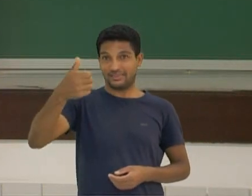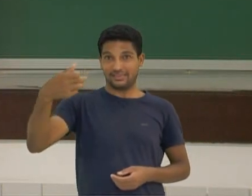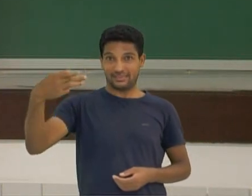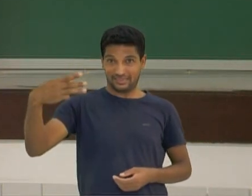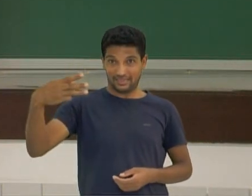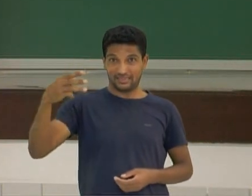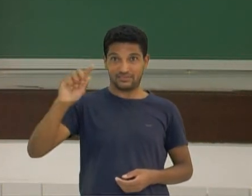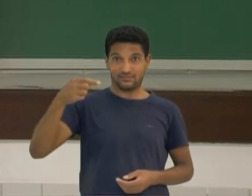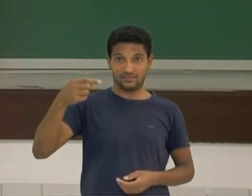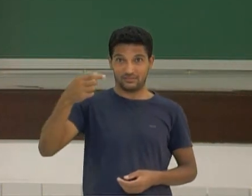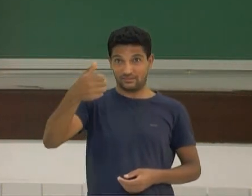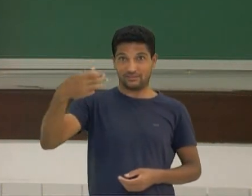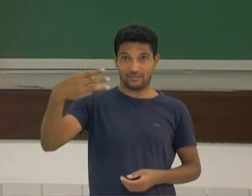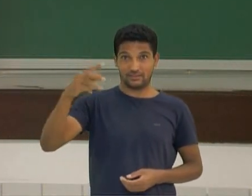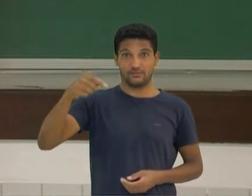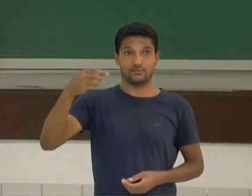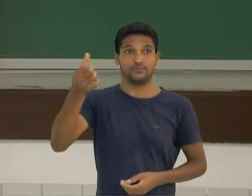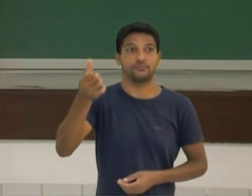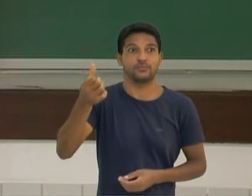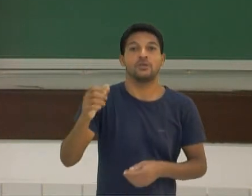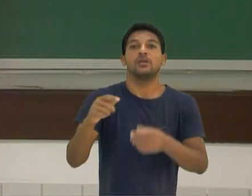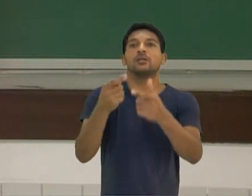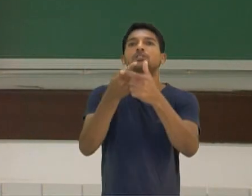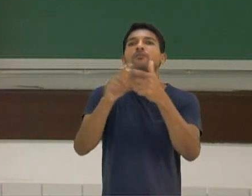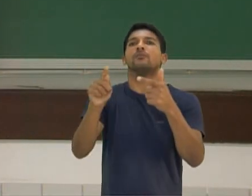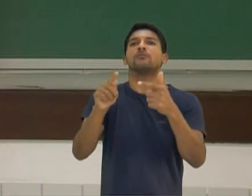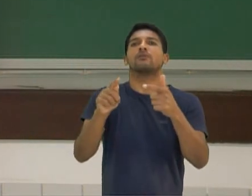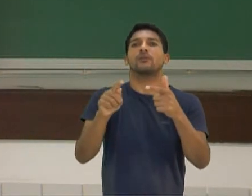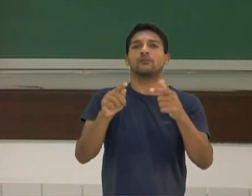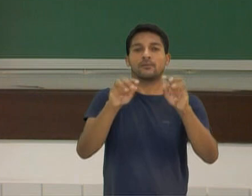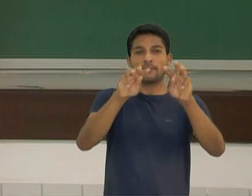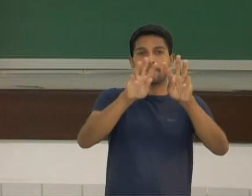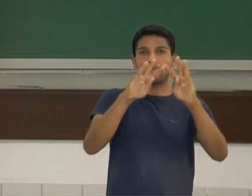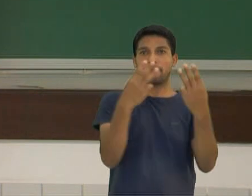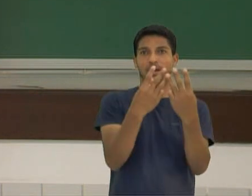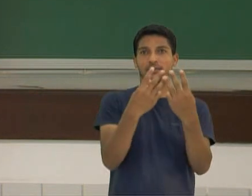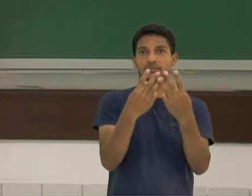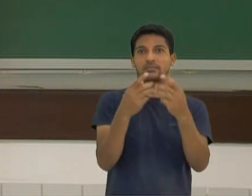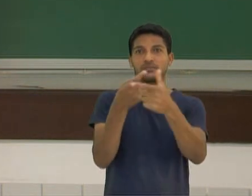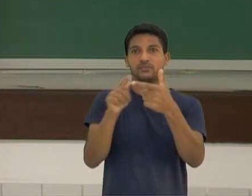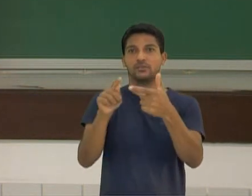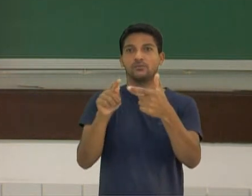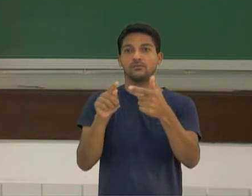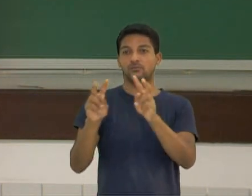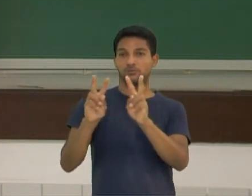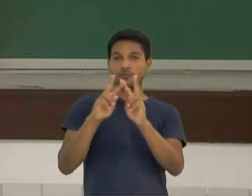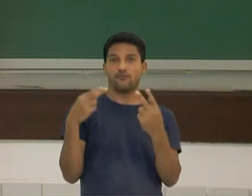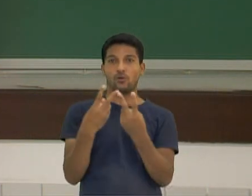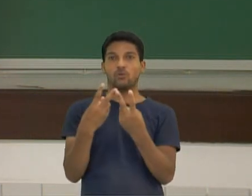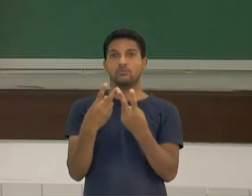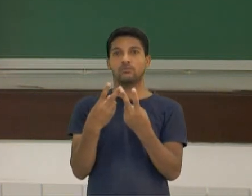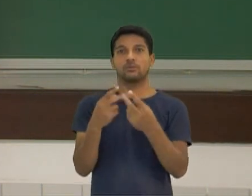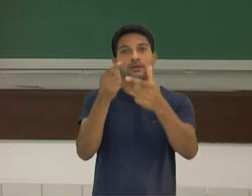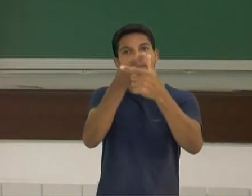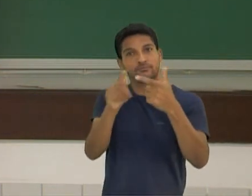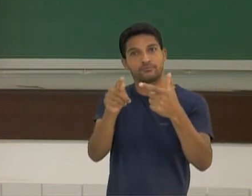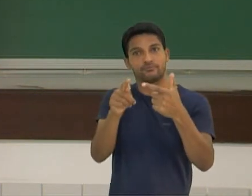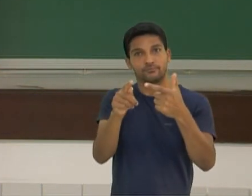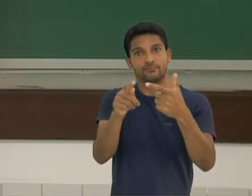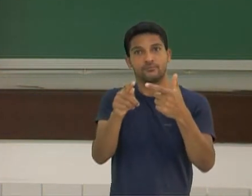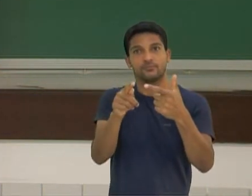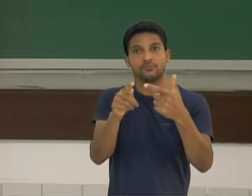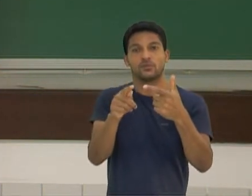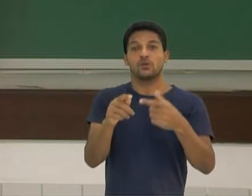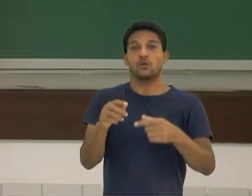beleza? Tranquilo? Certo? Então, como esse volume é 1, a resposta, o cálculo, ficou muito fácil de